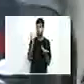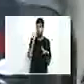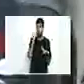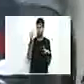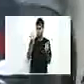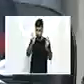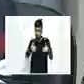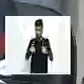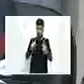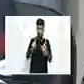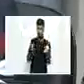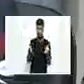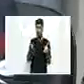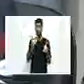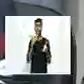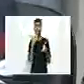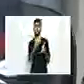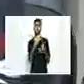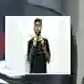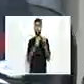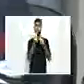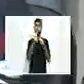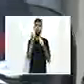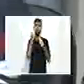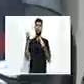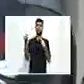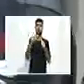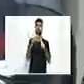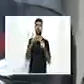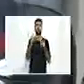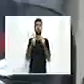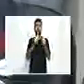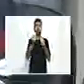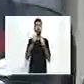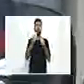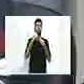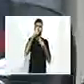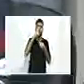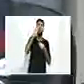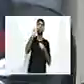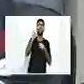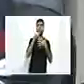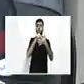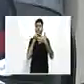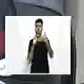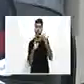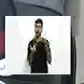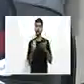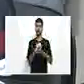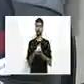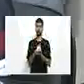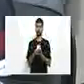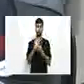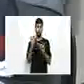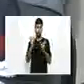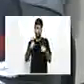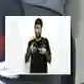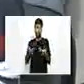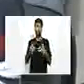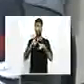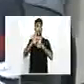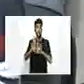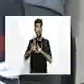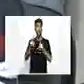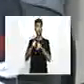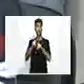não pode ser feito alguma coisa um pedido pra gente est voltando com isso qualis são os danos né que que que pode eh que tá trazendo agora